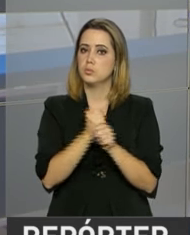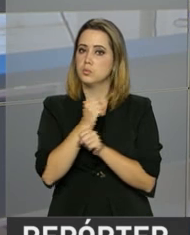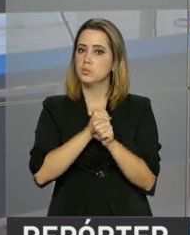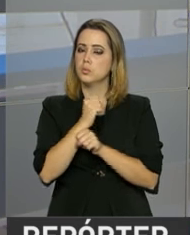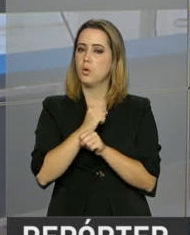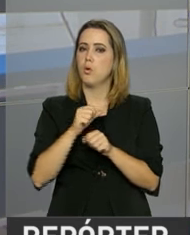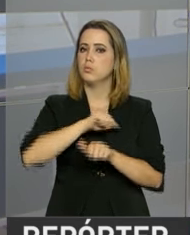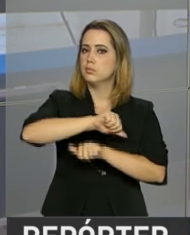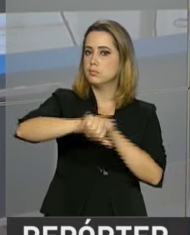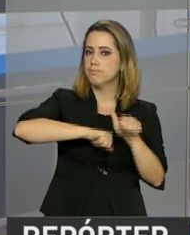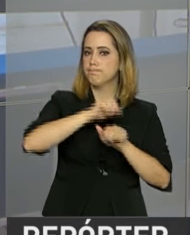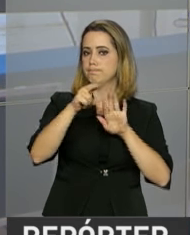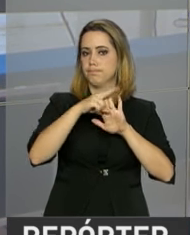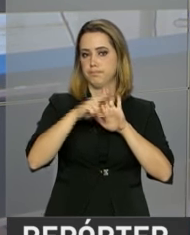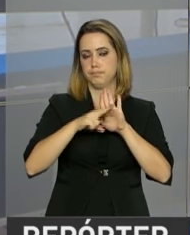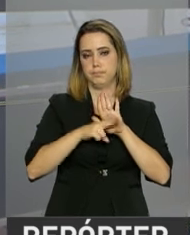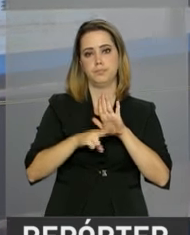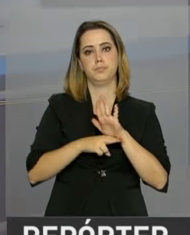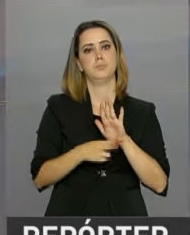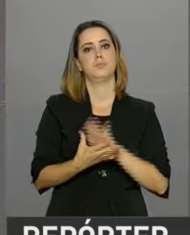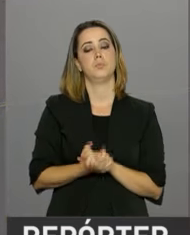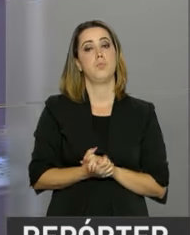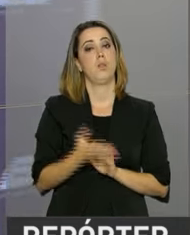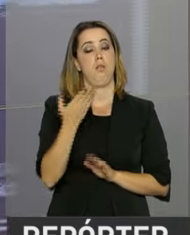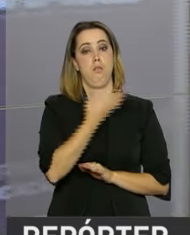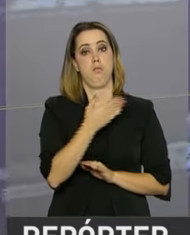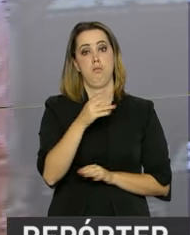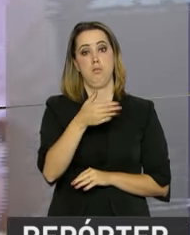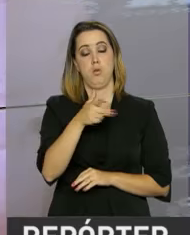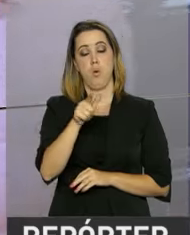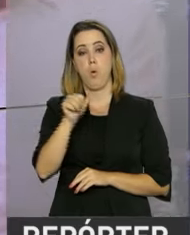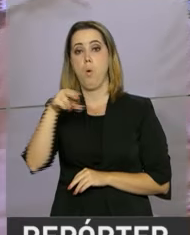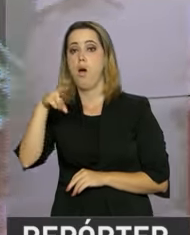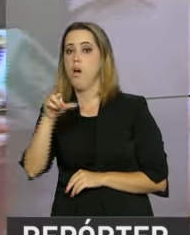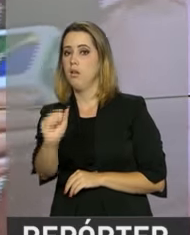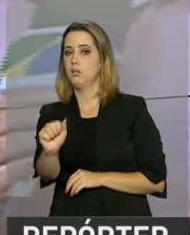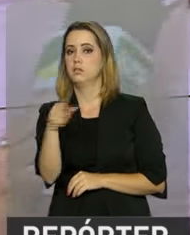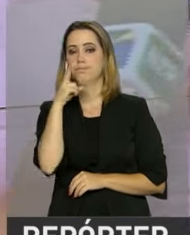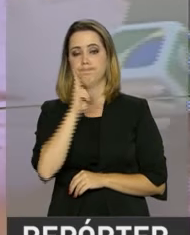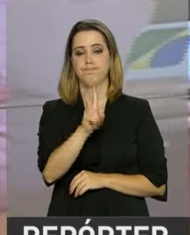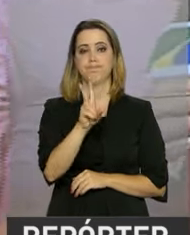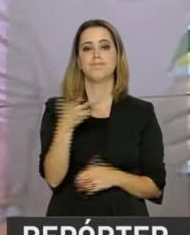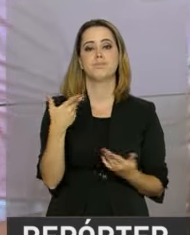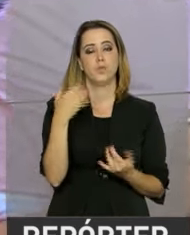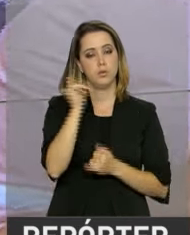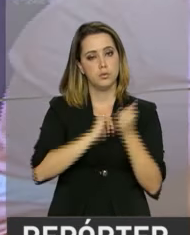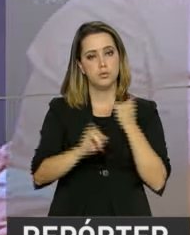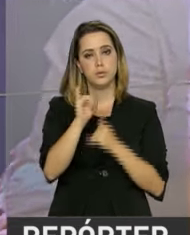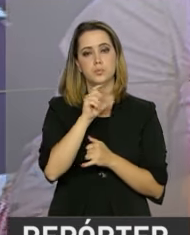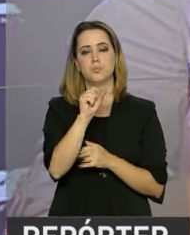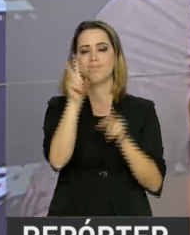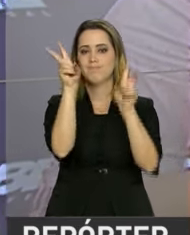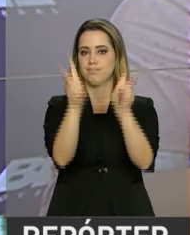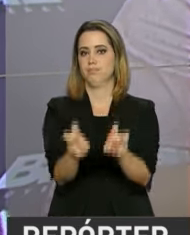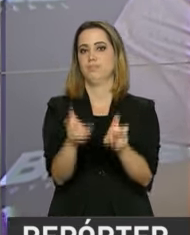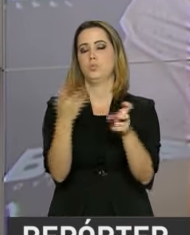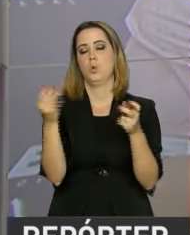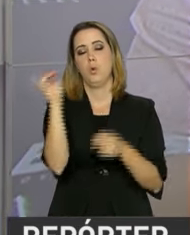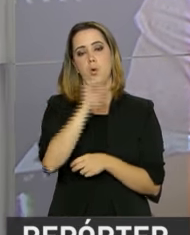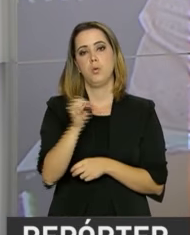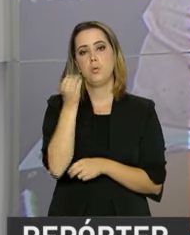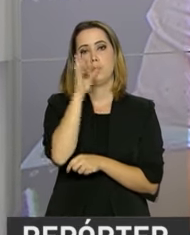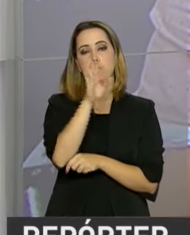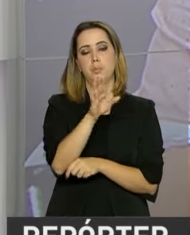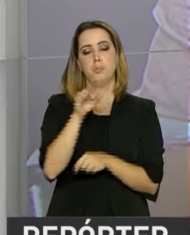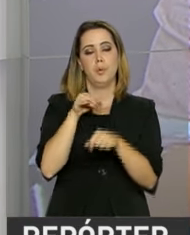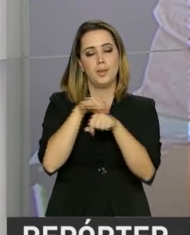edição e sobre mudanças no programa. A repórter Luana Karen acompanhou e tem mais informações para a gente sobre esse assunto. Olá, Luana, boa noite